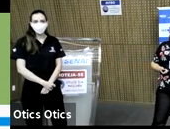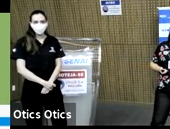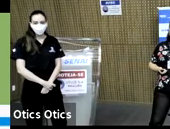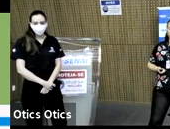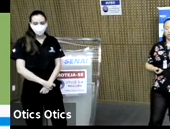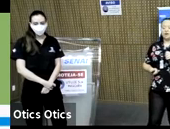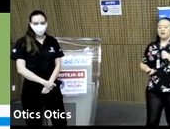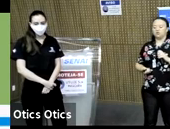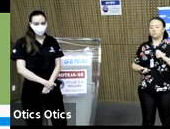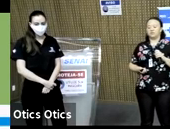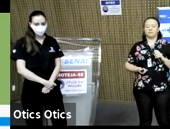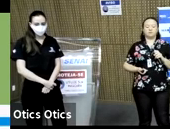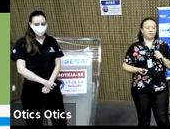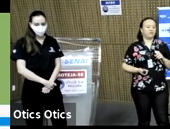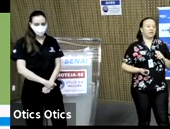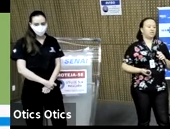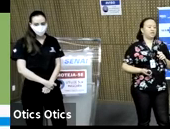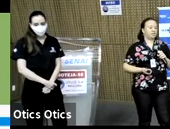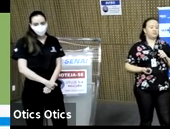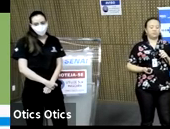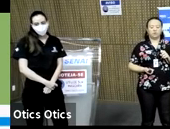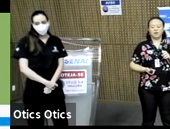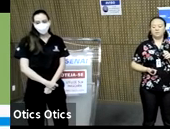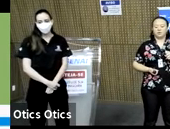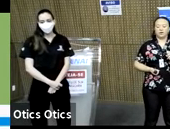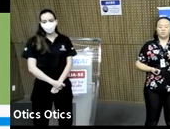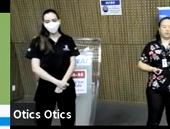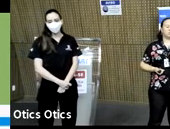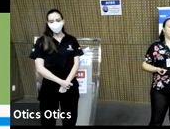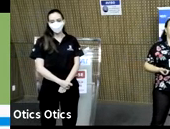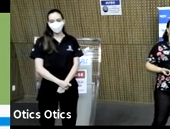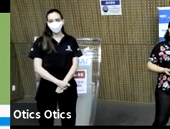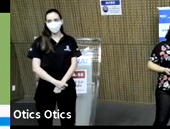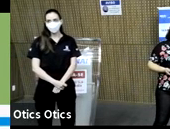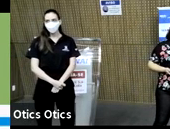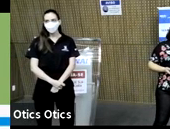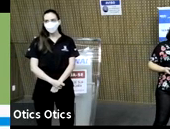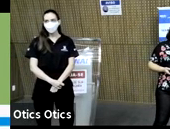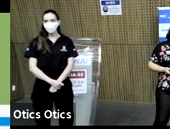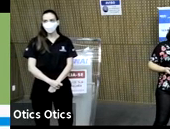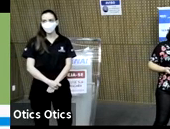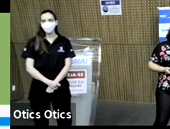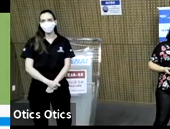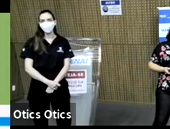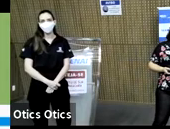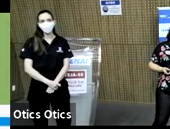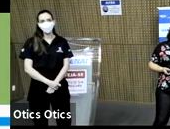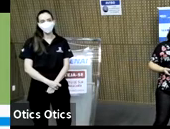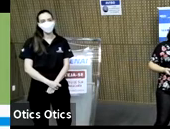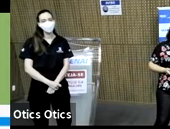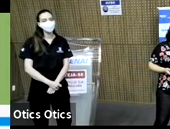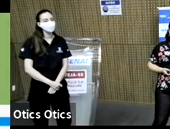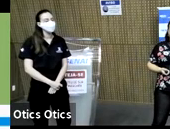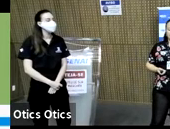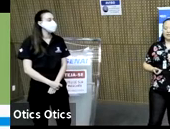serviço odontológico. Nós observamos também falha de registro, somente porque os médicos, independente do período pandêmico, algumas visitas